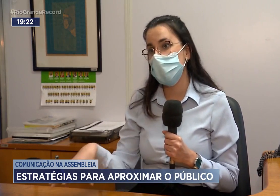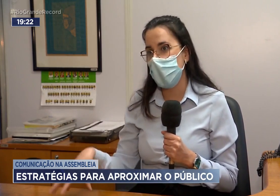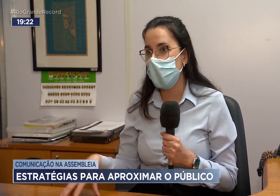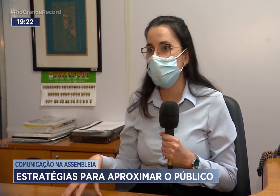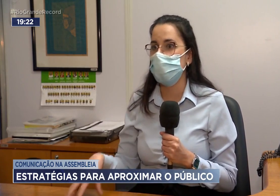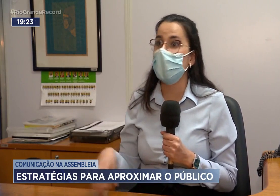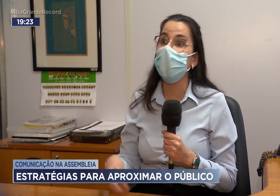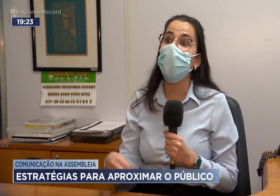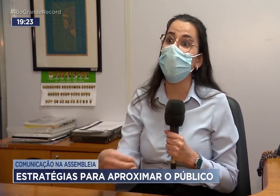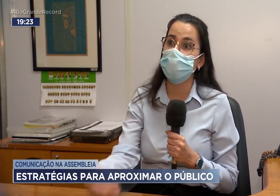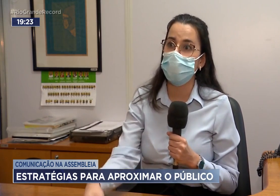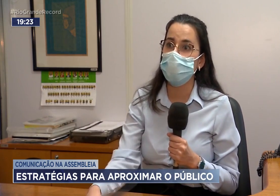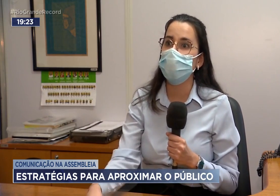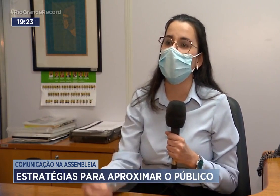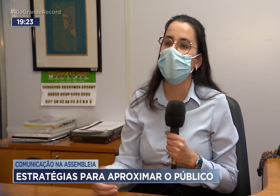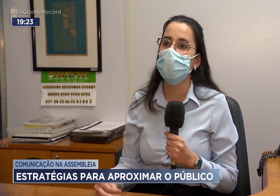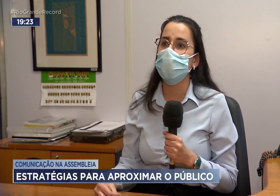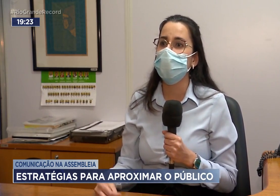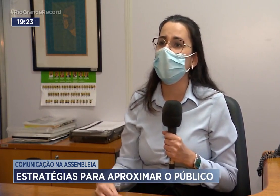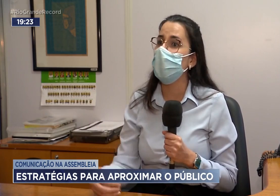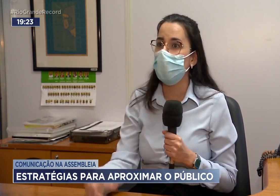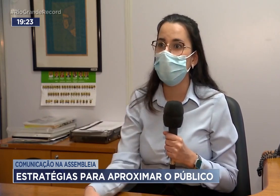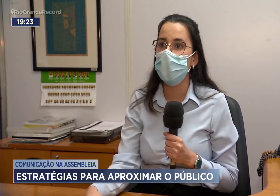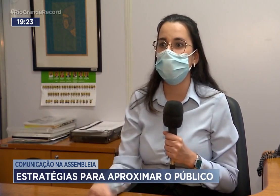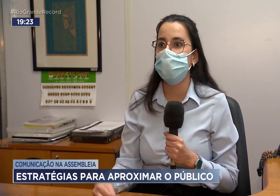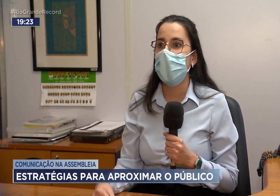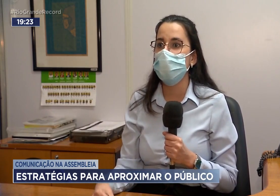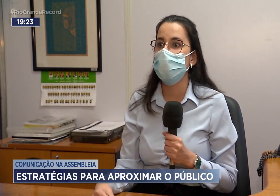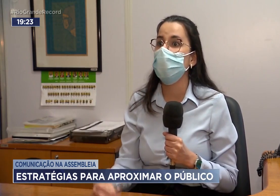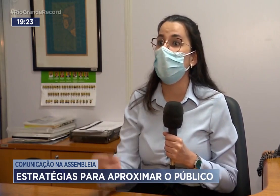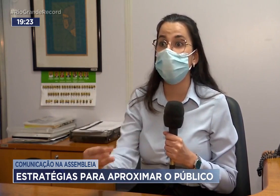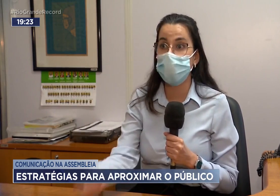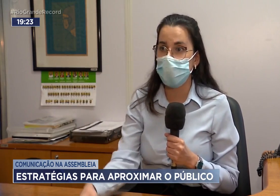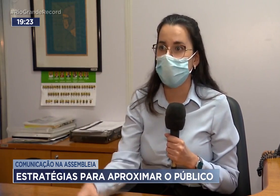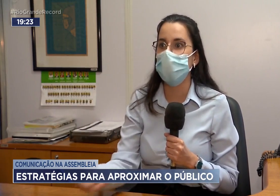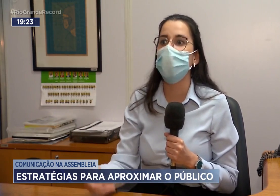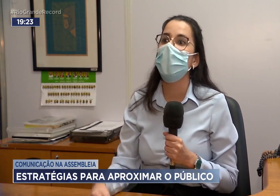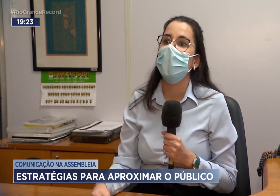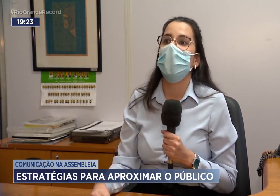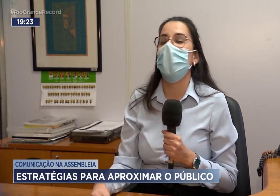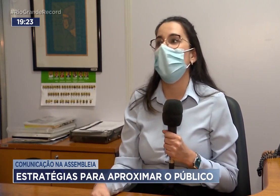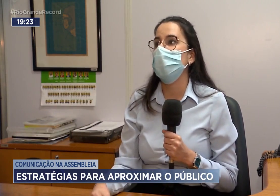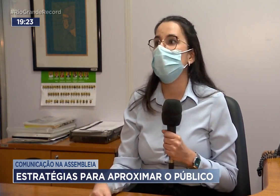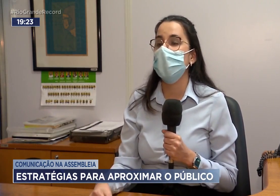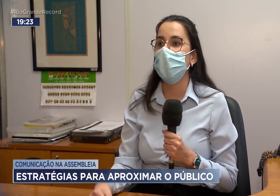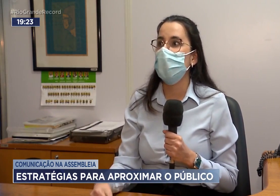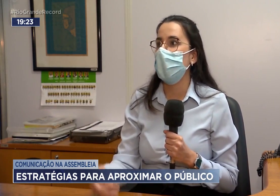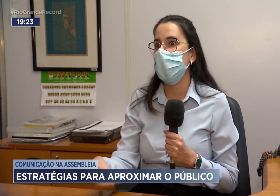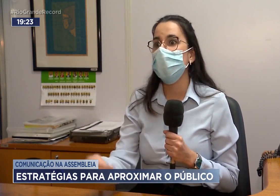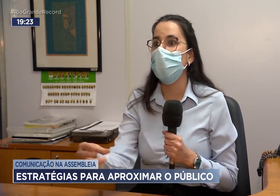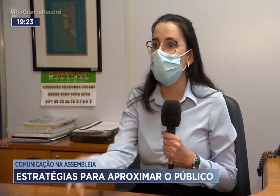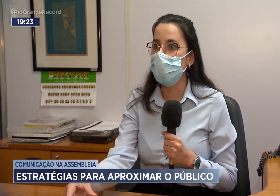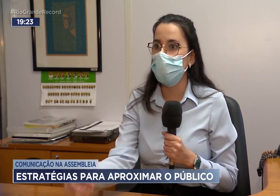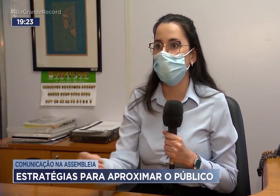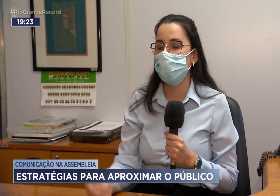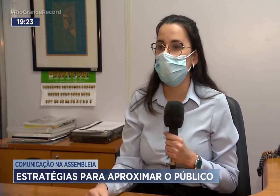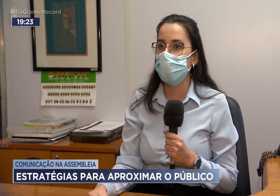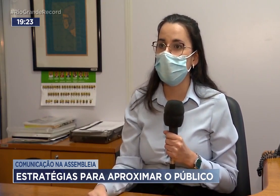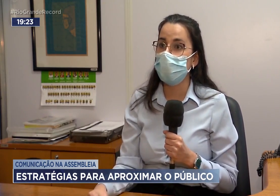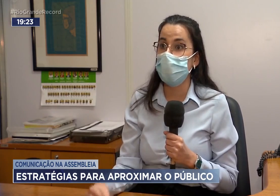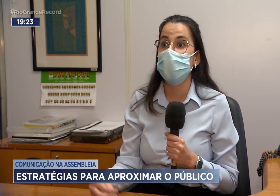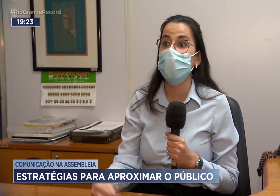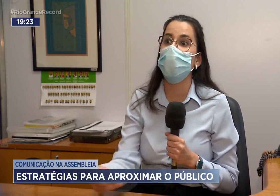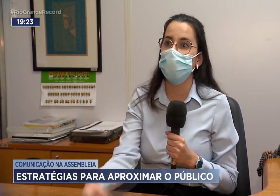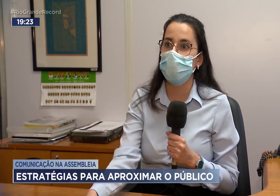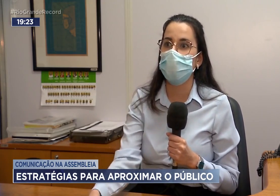nas redes sociais, na linguagem que a gente utiliza, a gente criou espaços de qual a tua opinião, a L tá on, onde